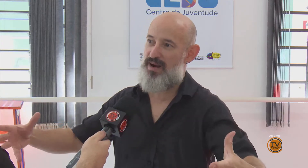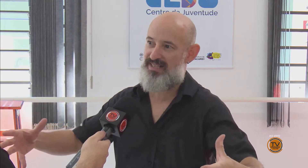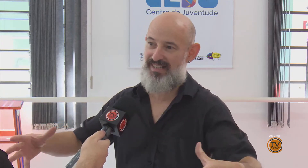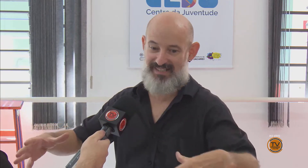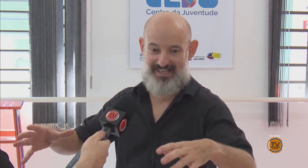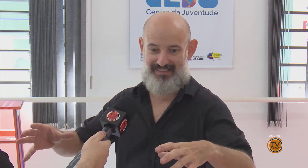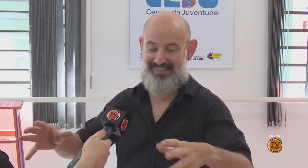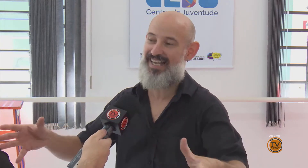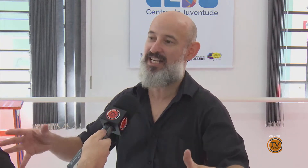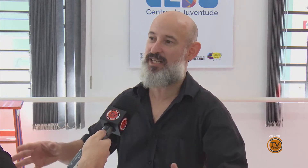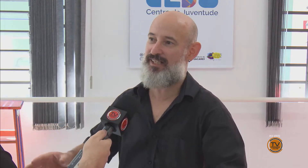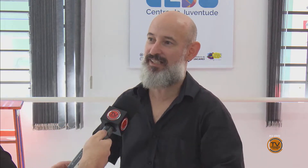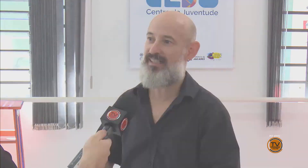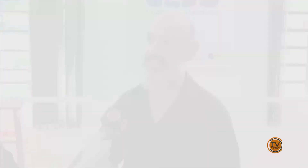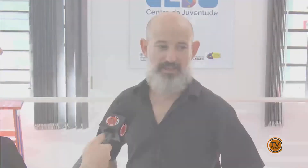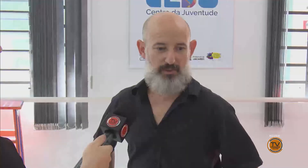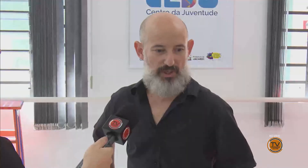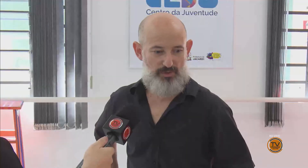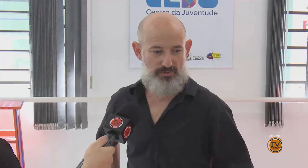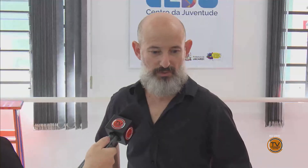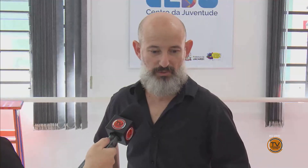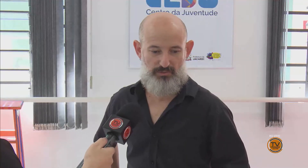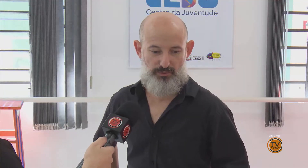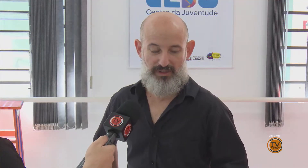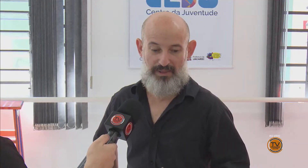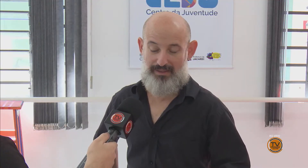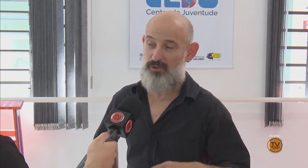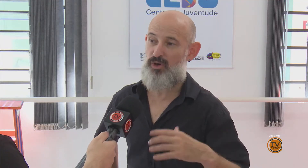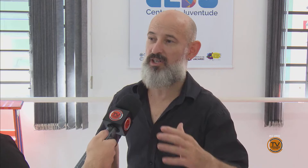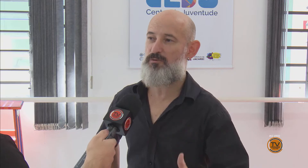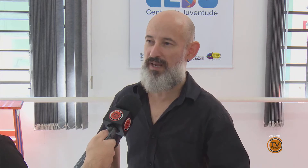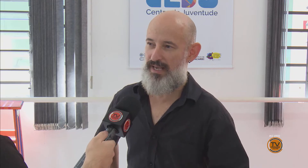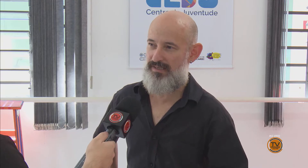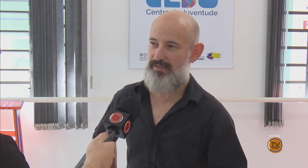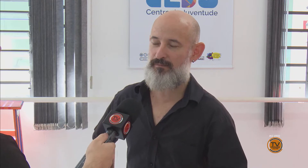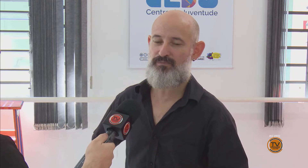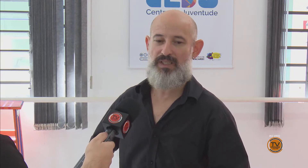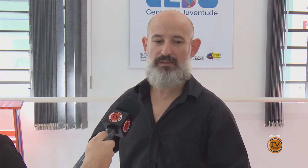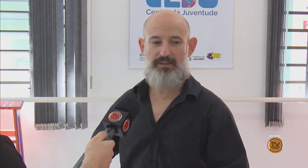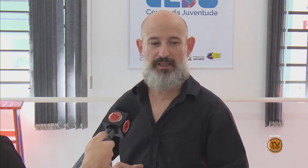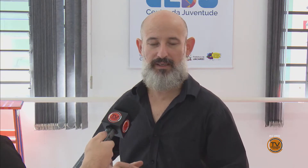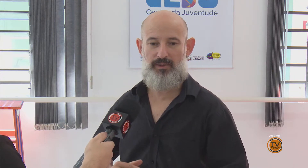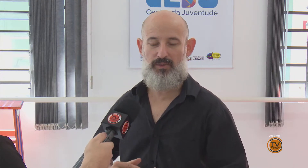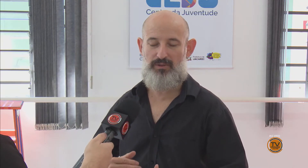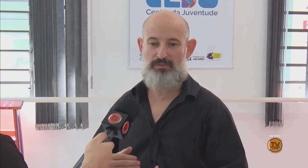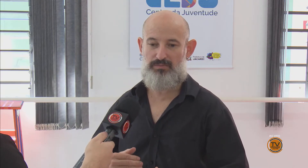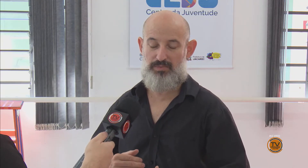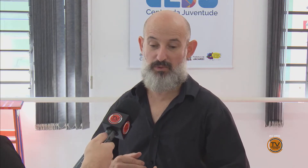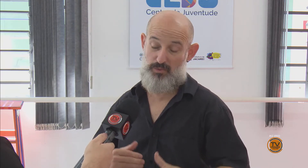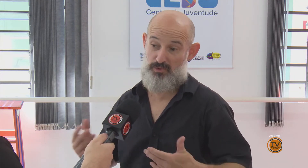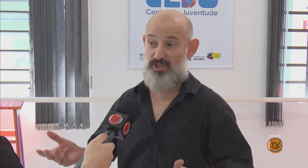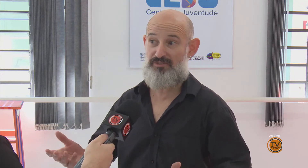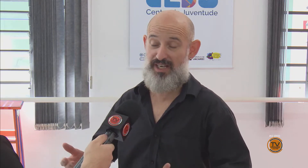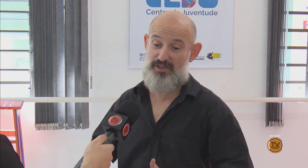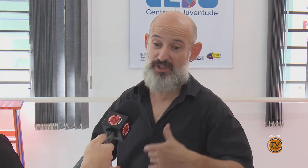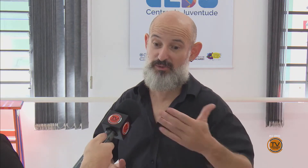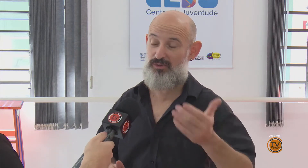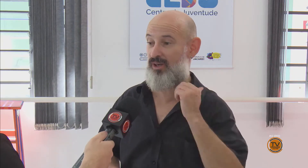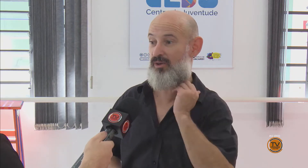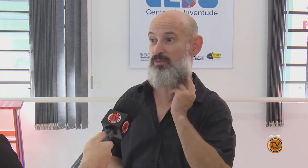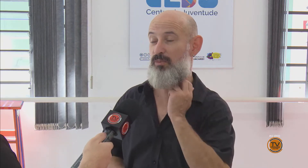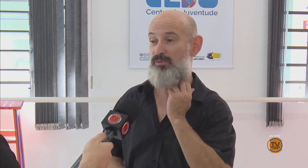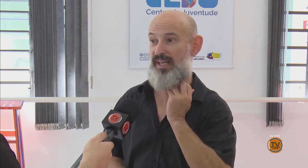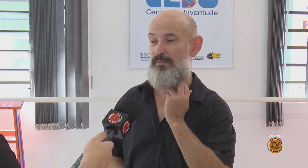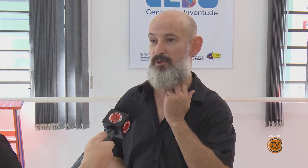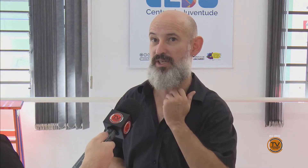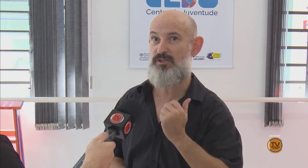divulgar um pouco mais dessa técnica, né? Eu acho fundamental a troca de experiência, né? Como eu já falei, eu já